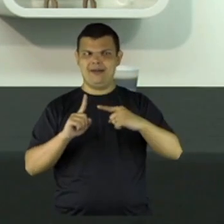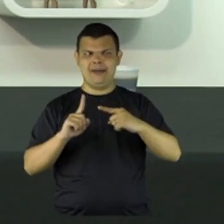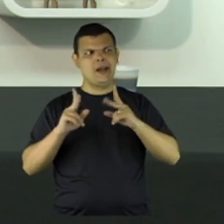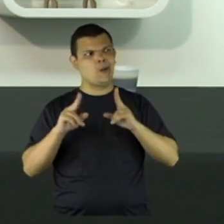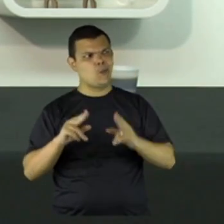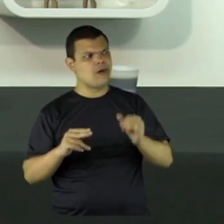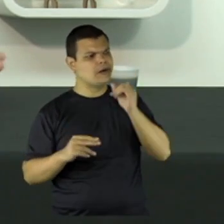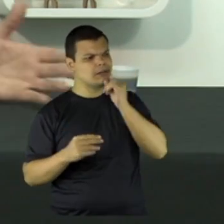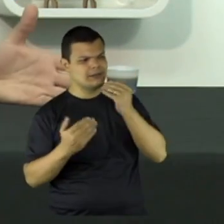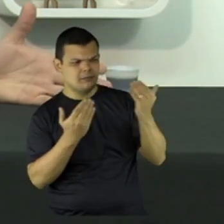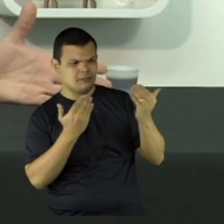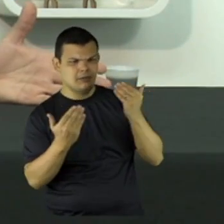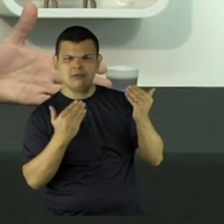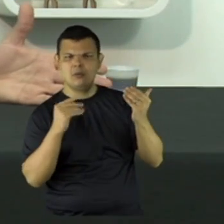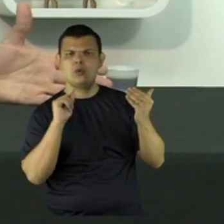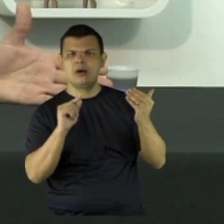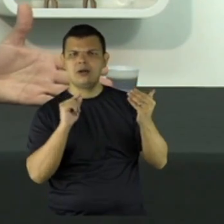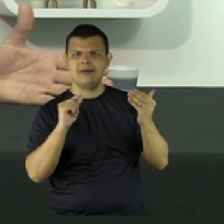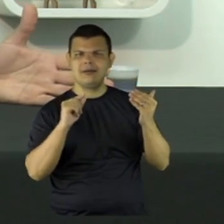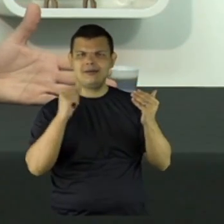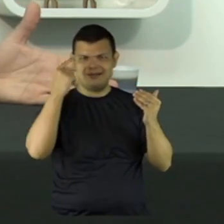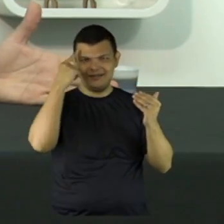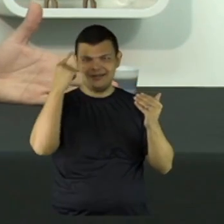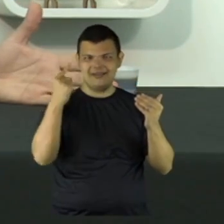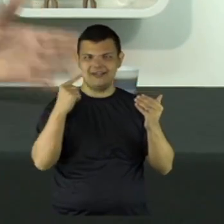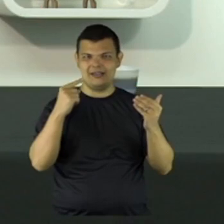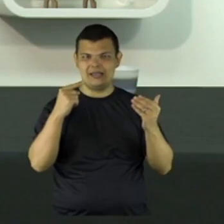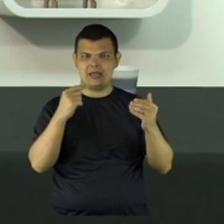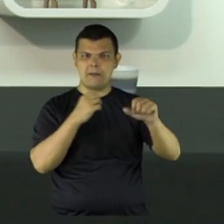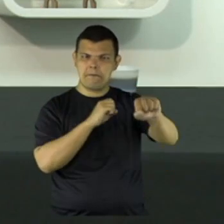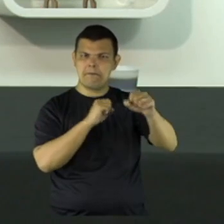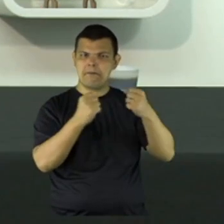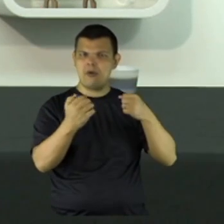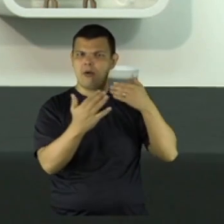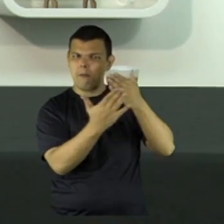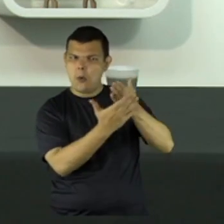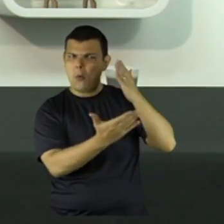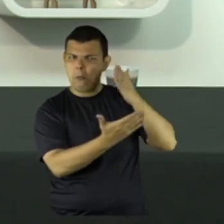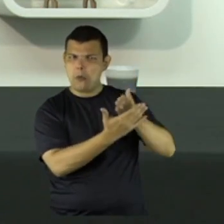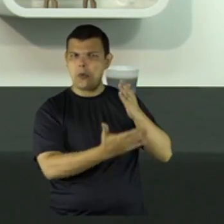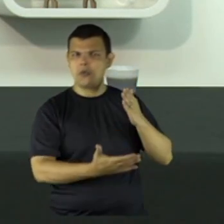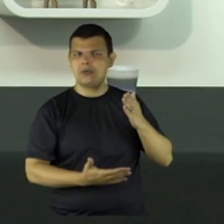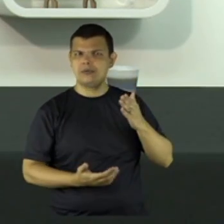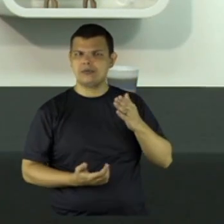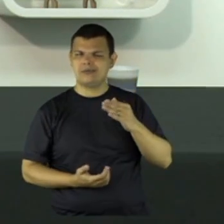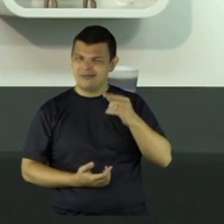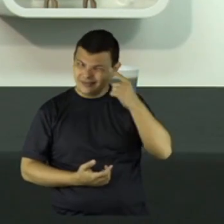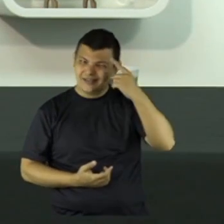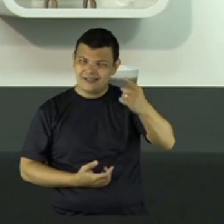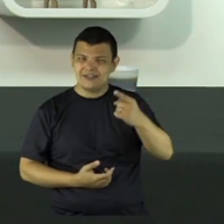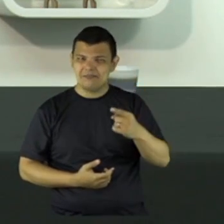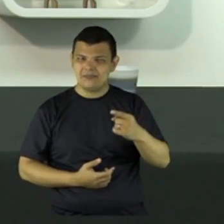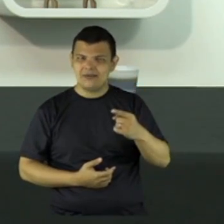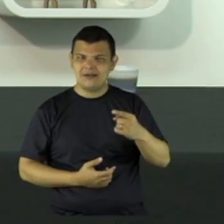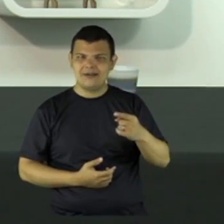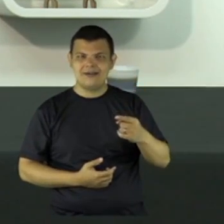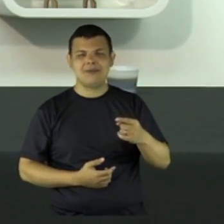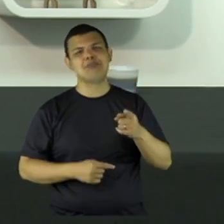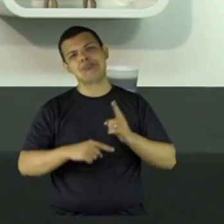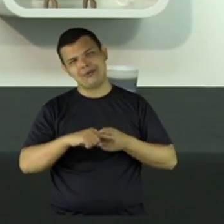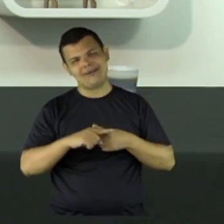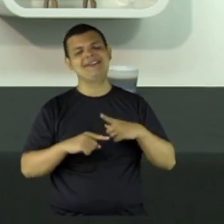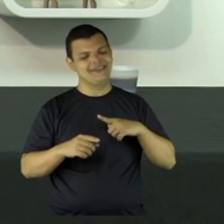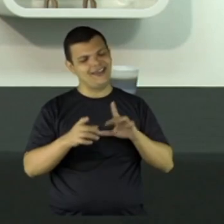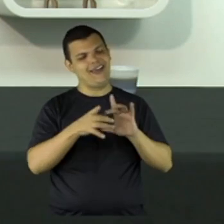iguais aos exemplos que eu mencionei lá nas lutas de golpes, né? Não é coincidência, também existe